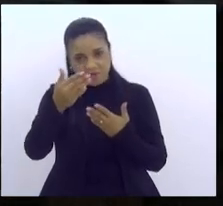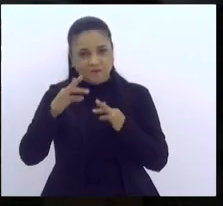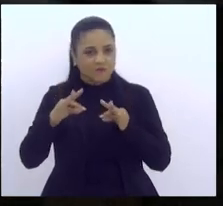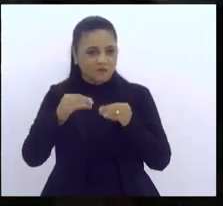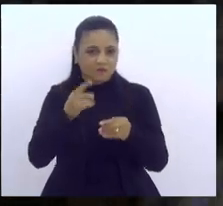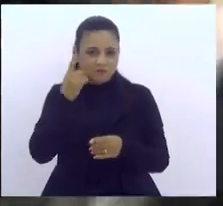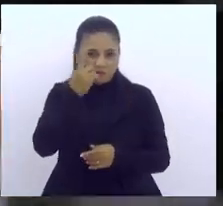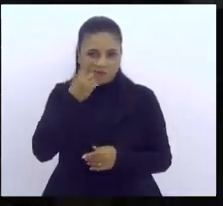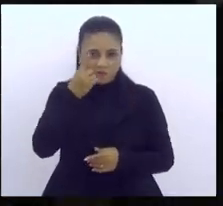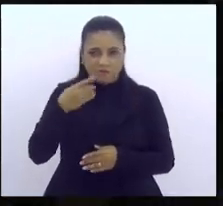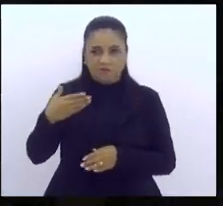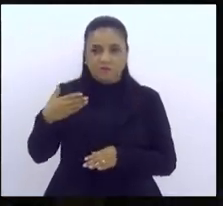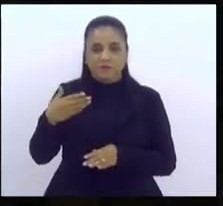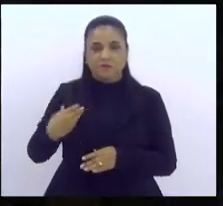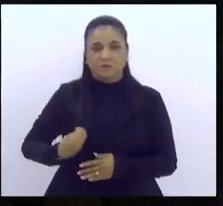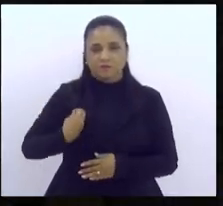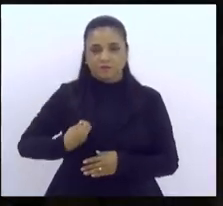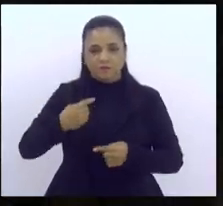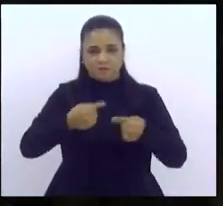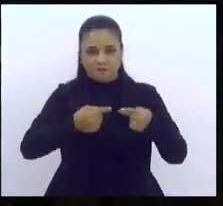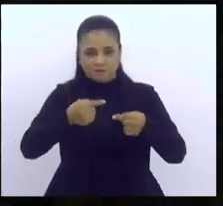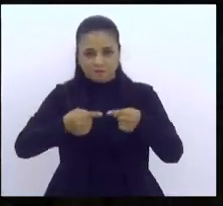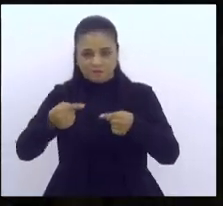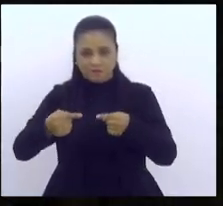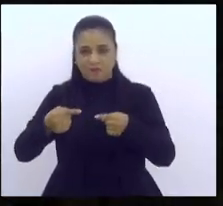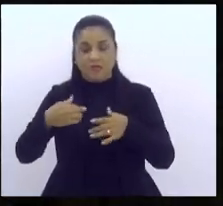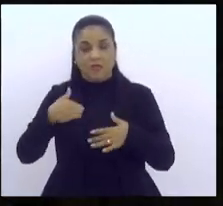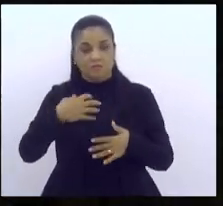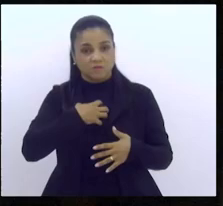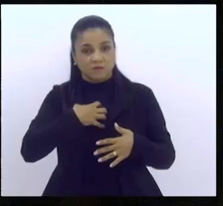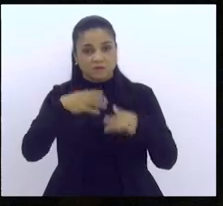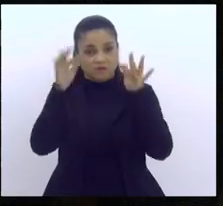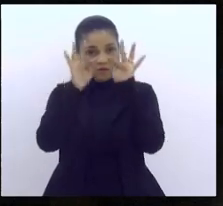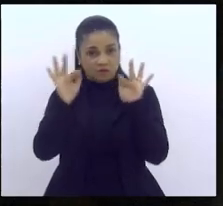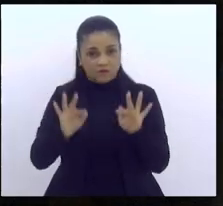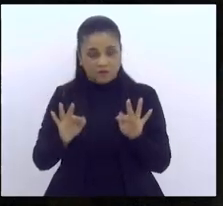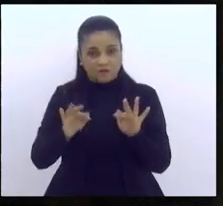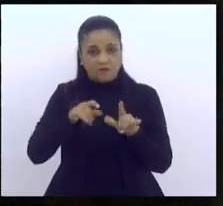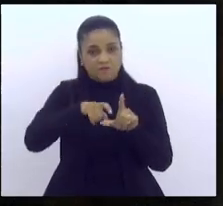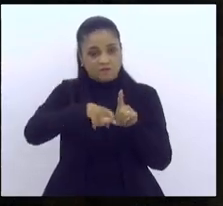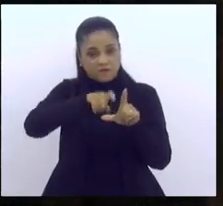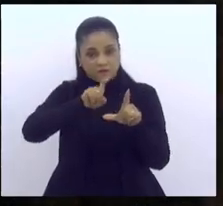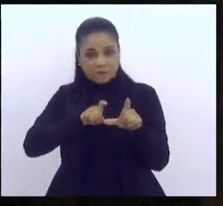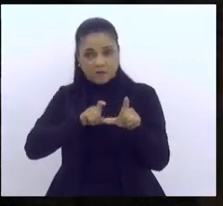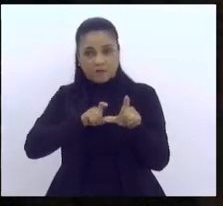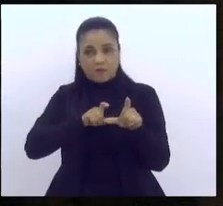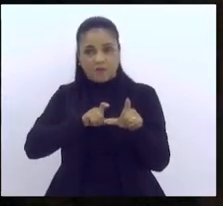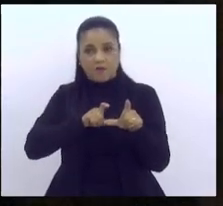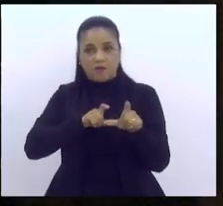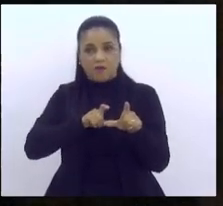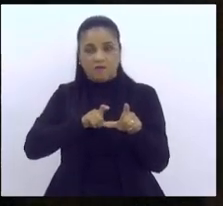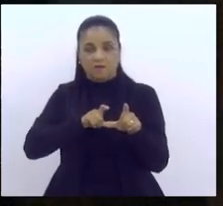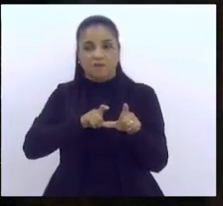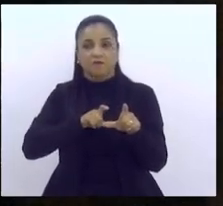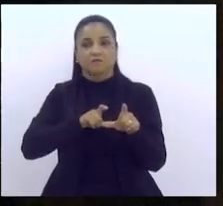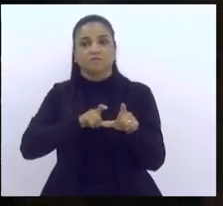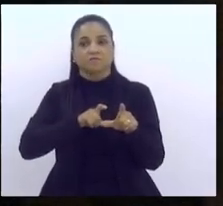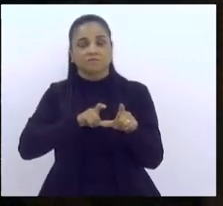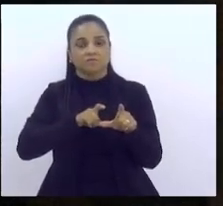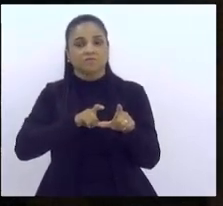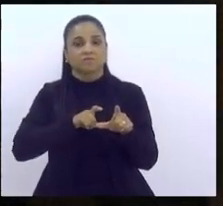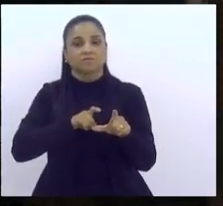deputados que estão participando desse debate, dizer da minha felicidade ver a independência do líder do Poder Legislativo, que é o